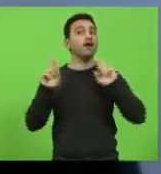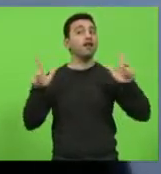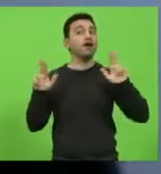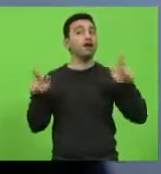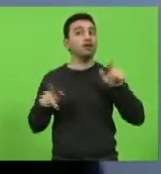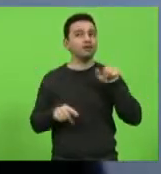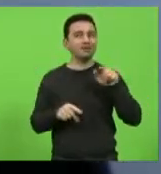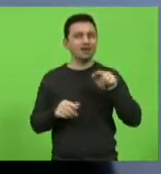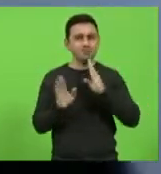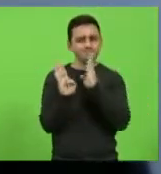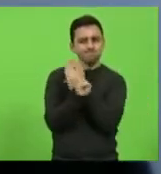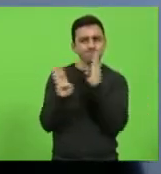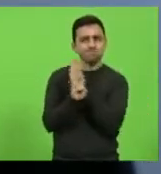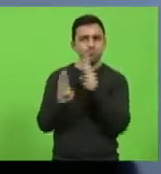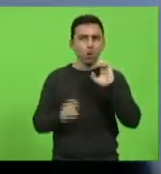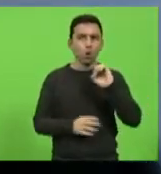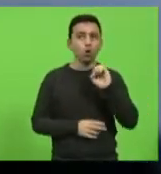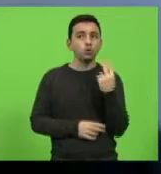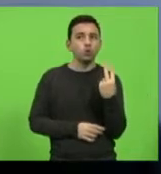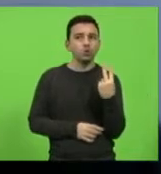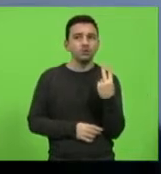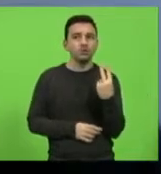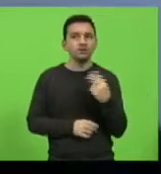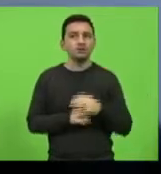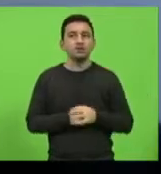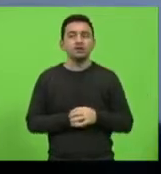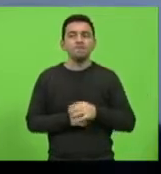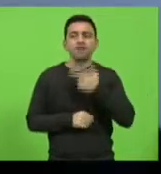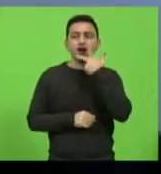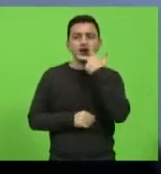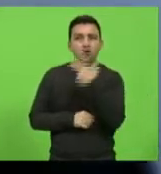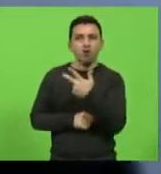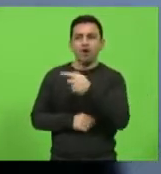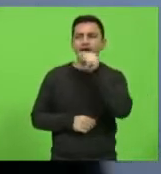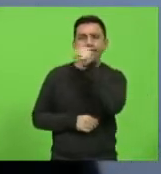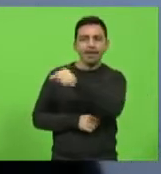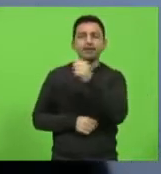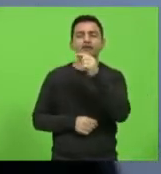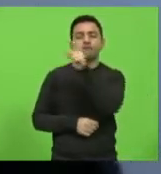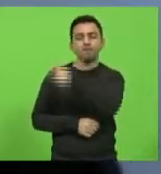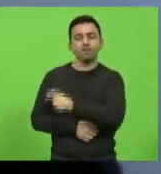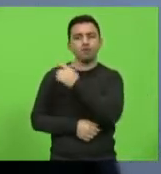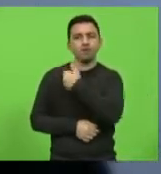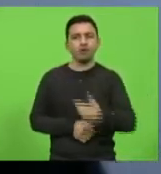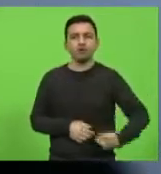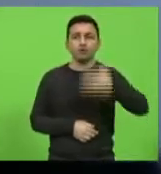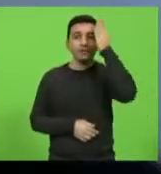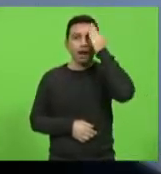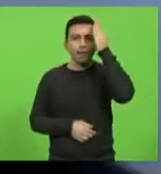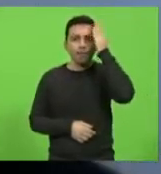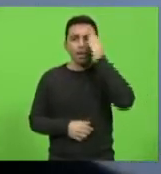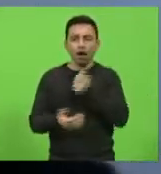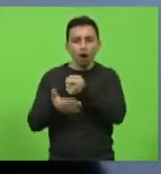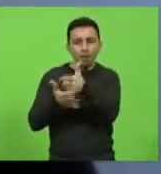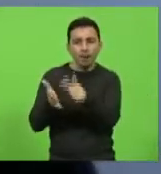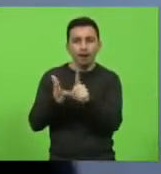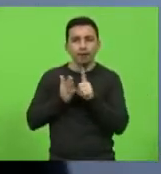da Operação O2 disse: o governador sabia das compras antecipadas,